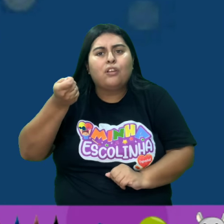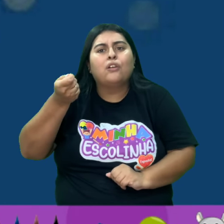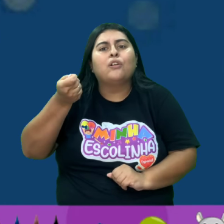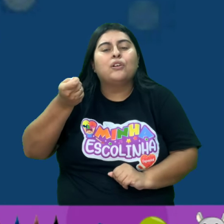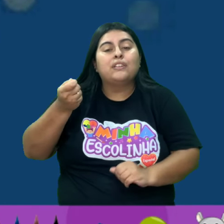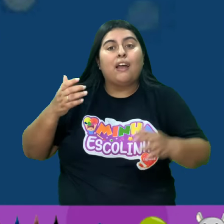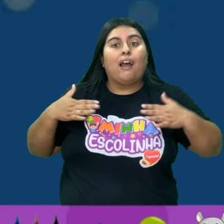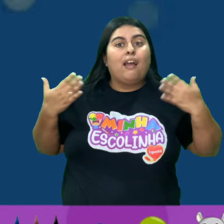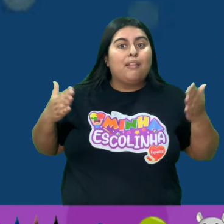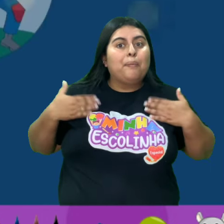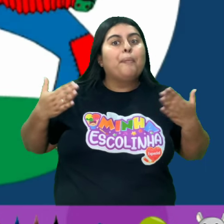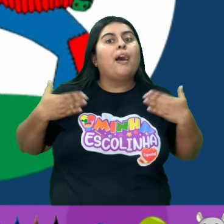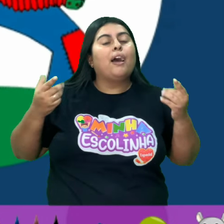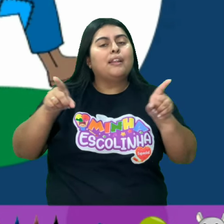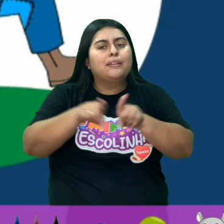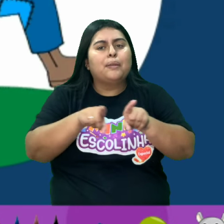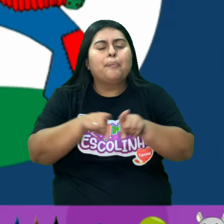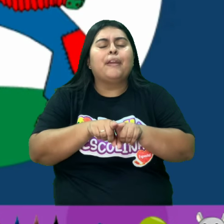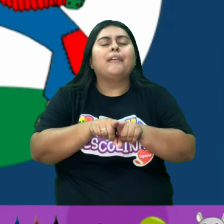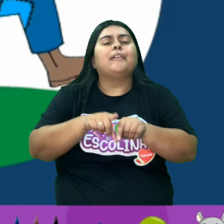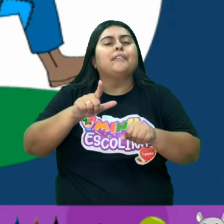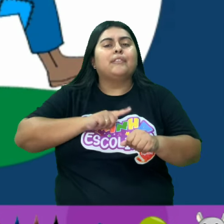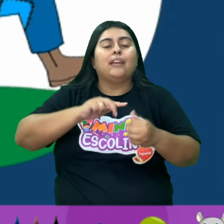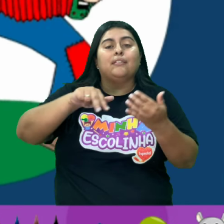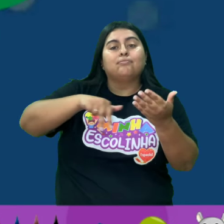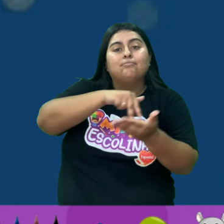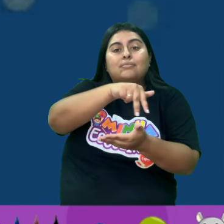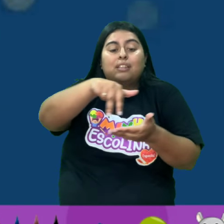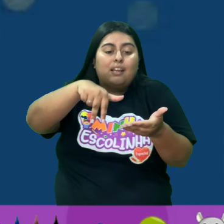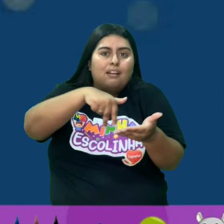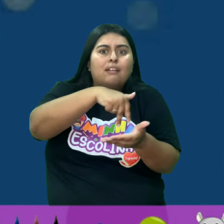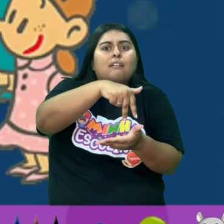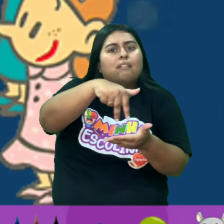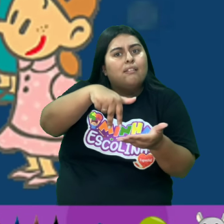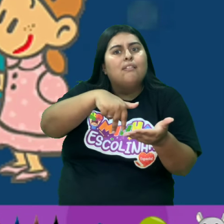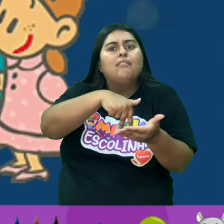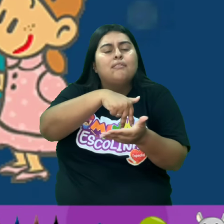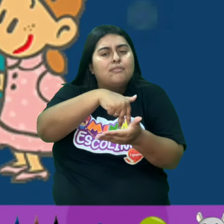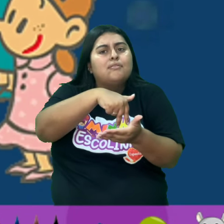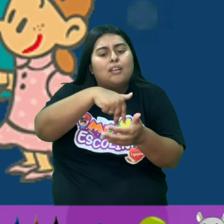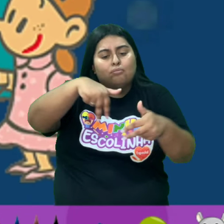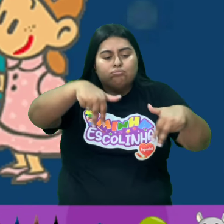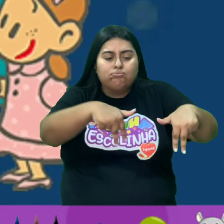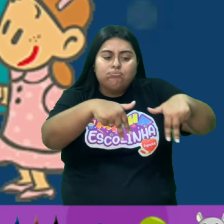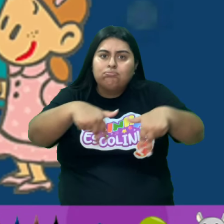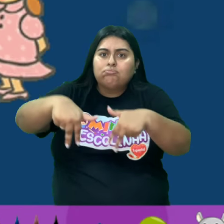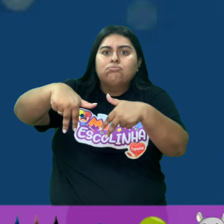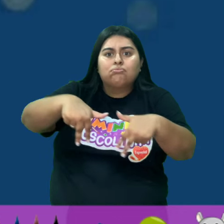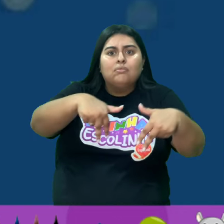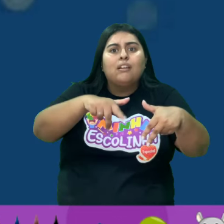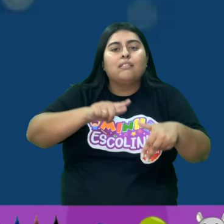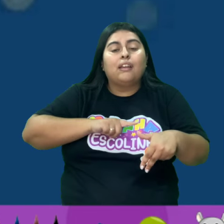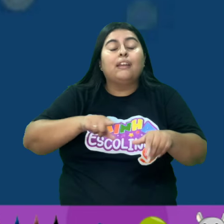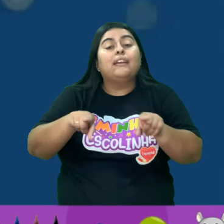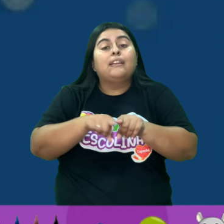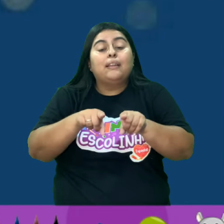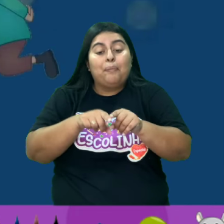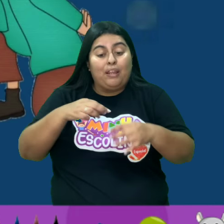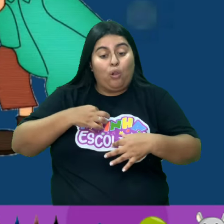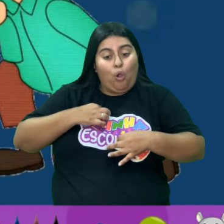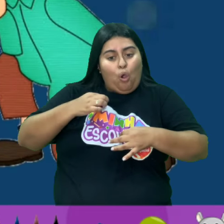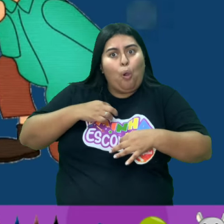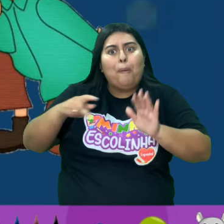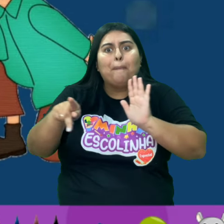muito animada com danças, que nós chamamos de quadrilha. Também existem